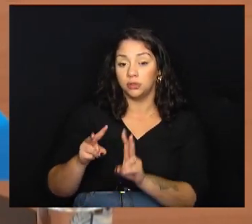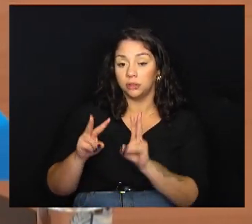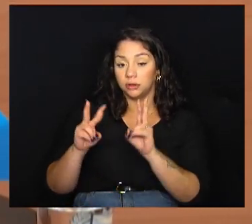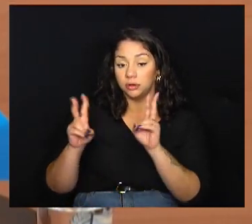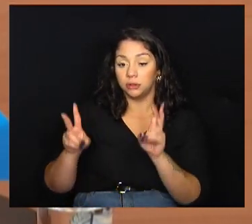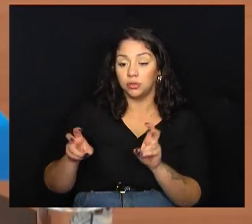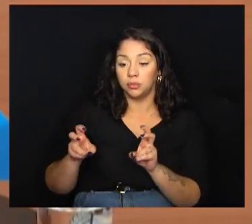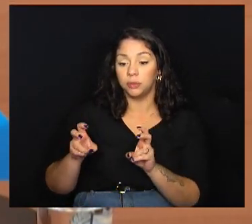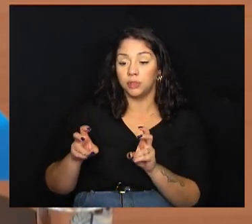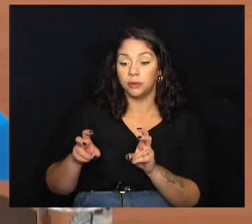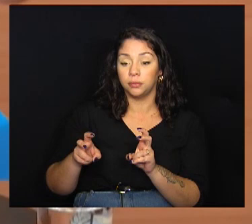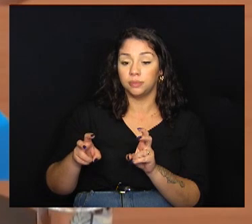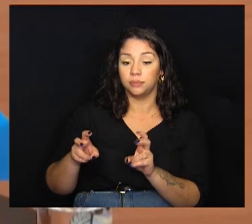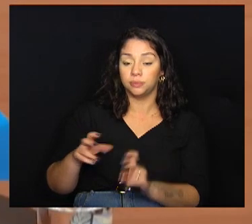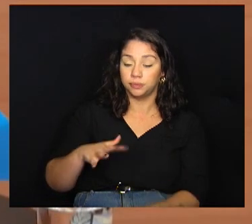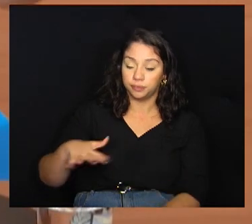essa